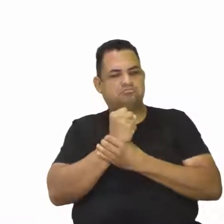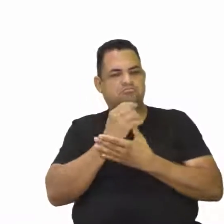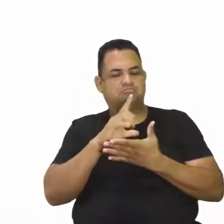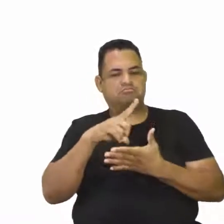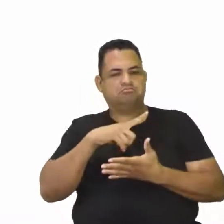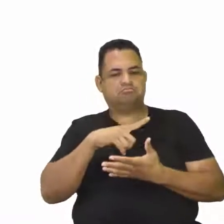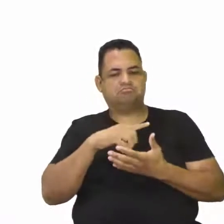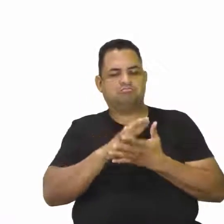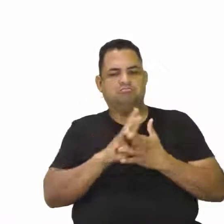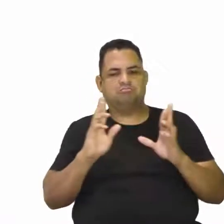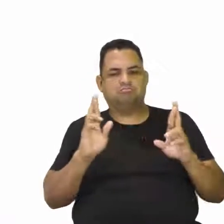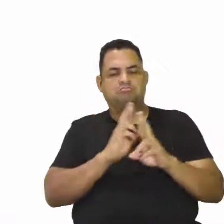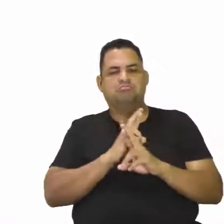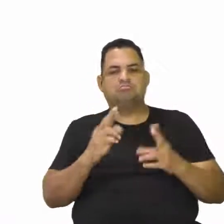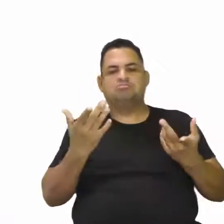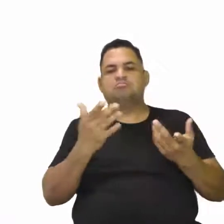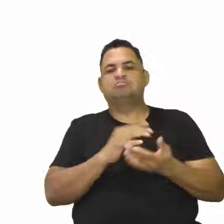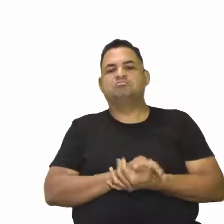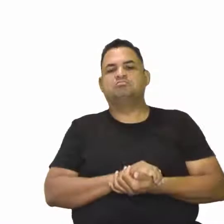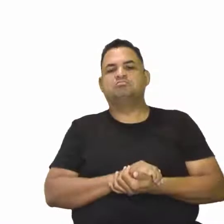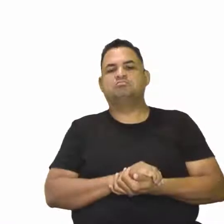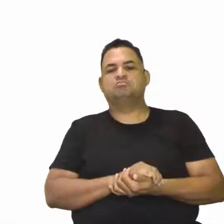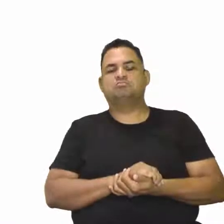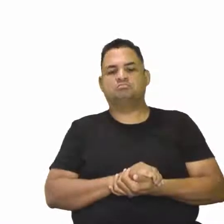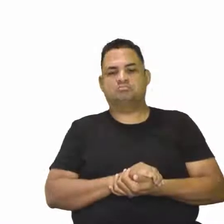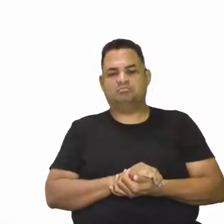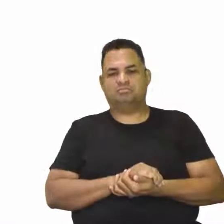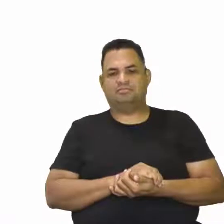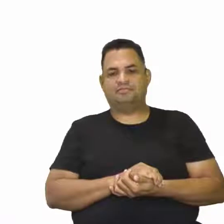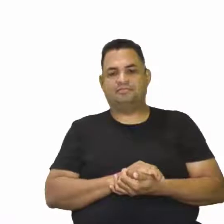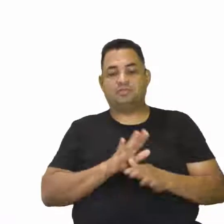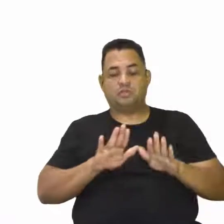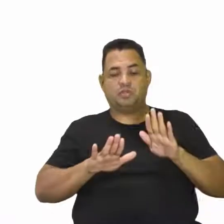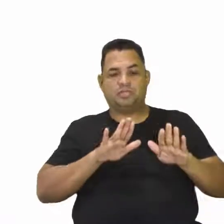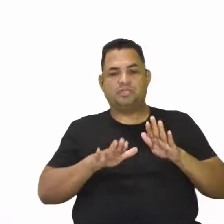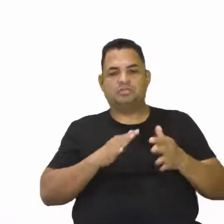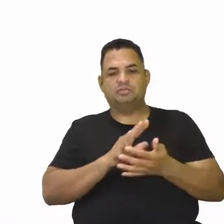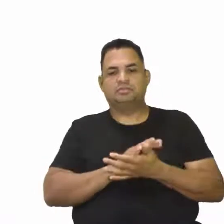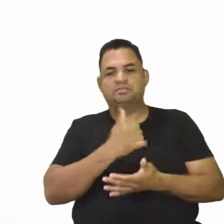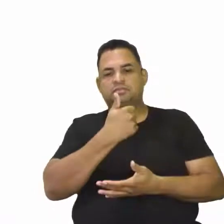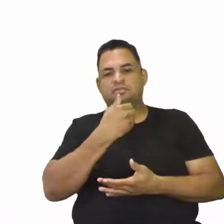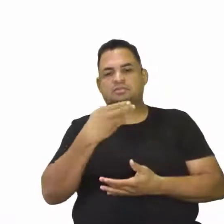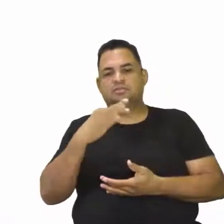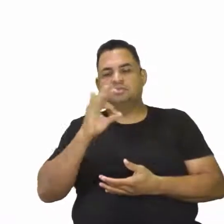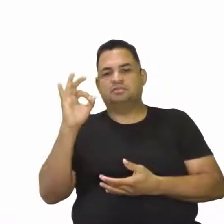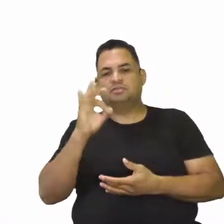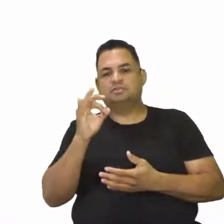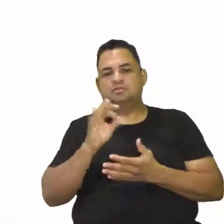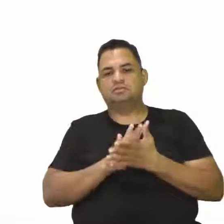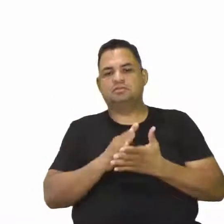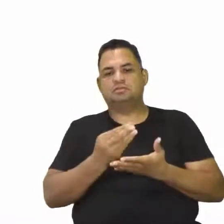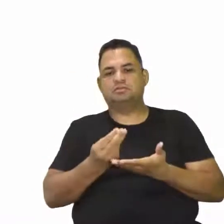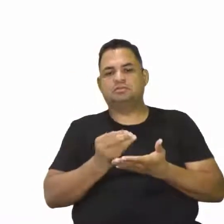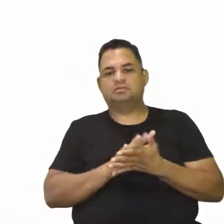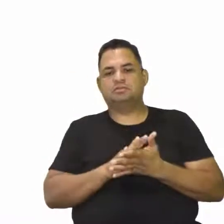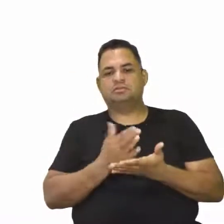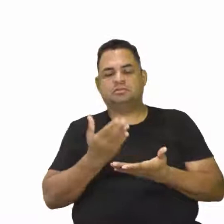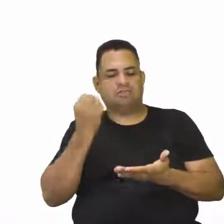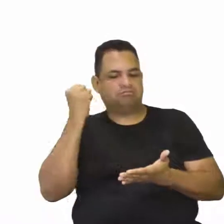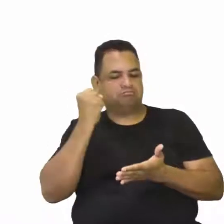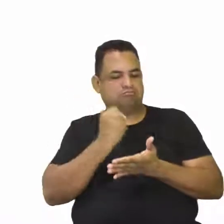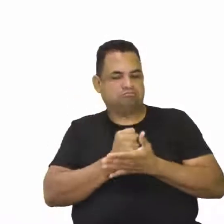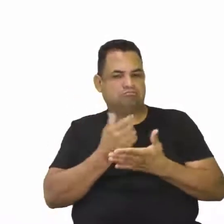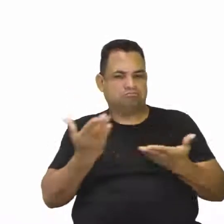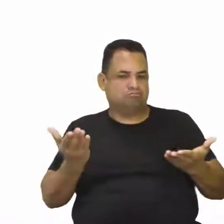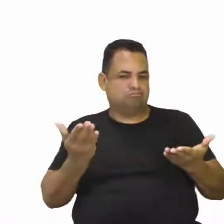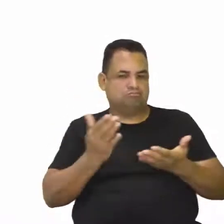ter relações interpessoais pela internet. Nem sempre, hein, gente? Oh, cuidado. E 14% pressupõe ser mais